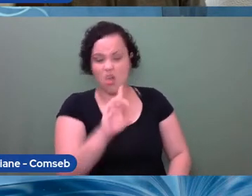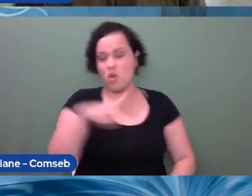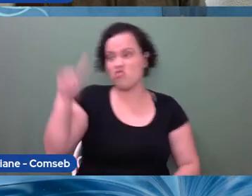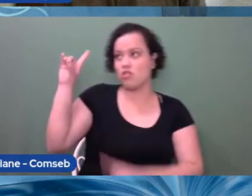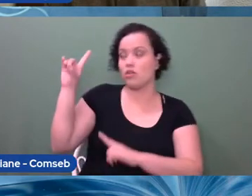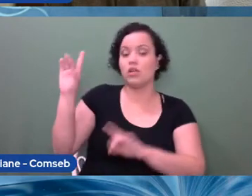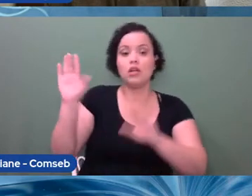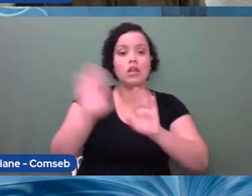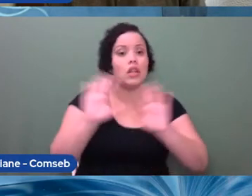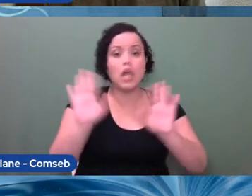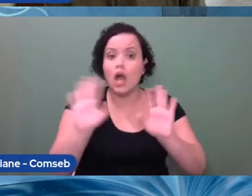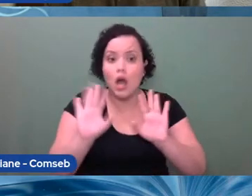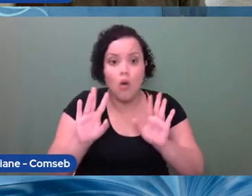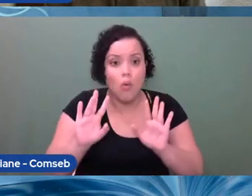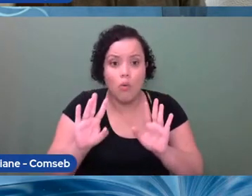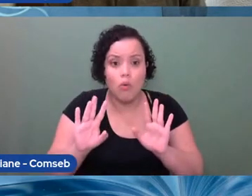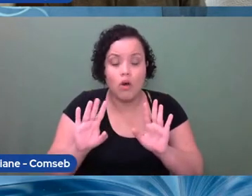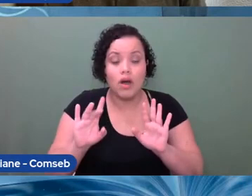se afastando